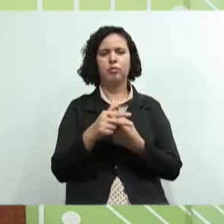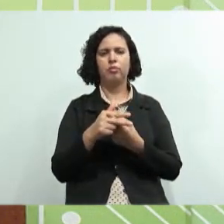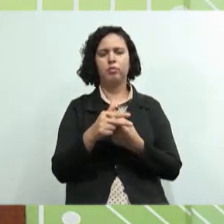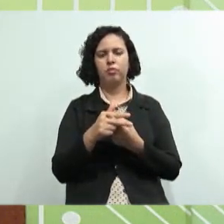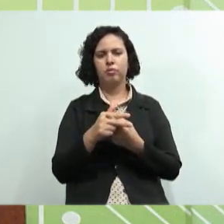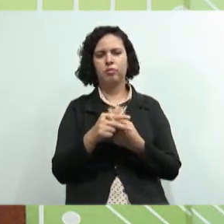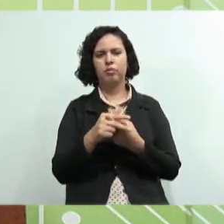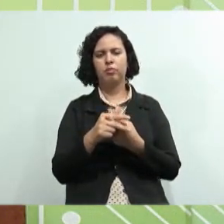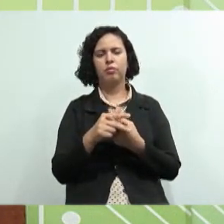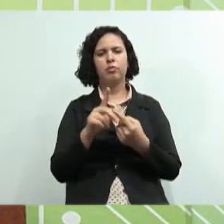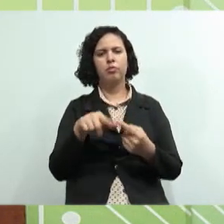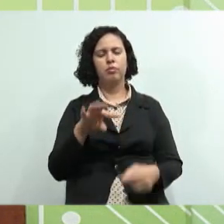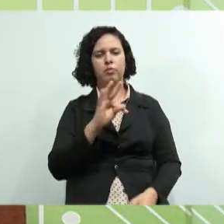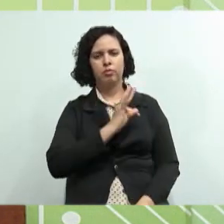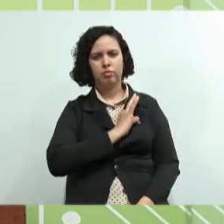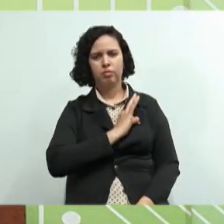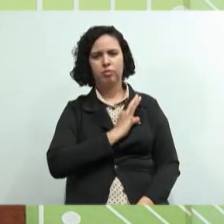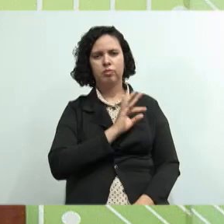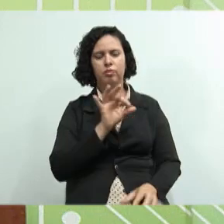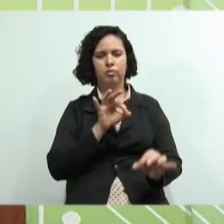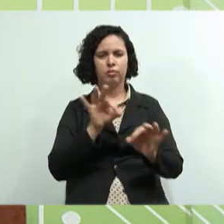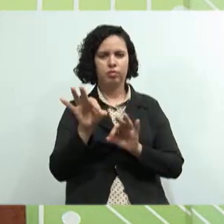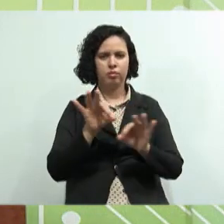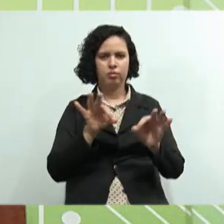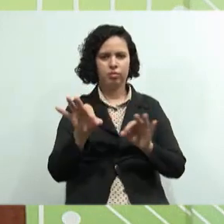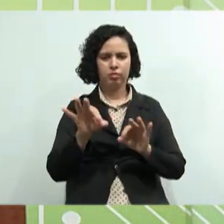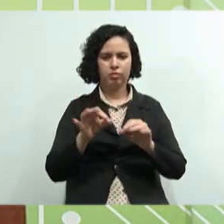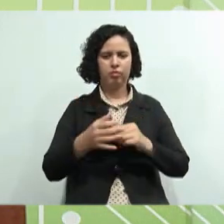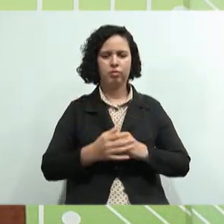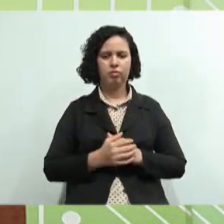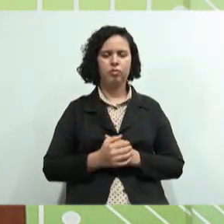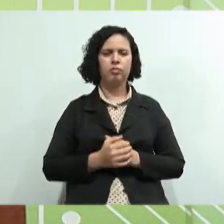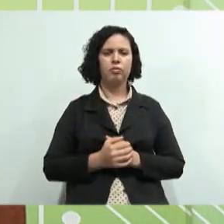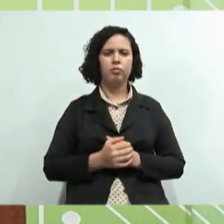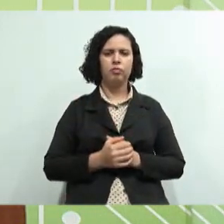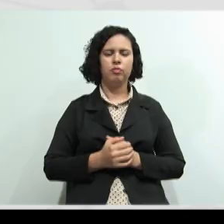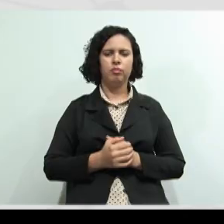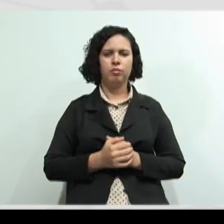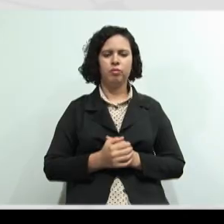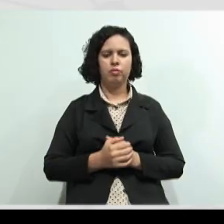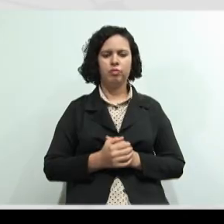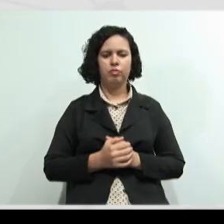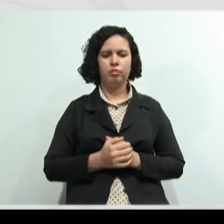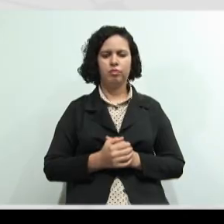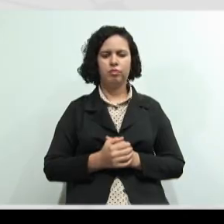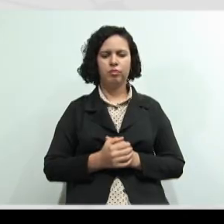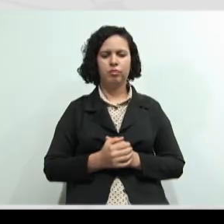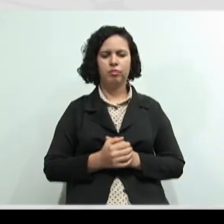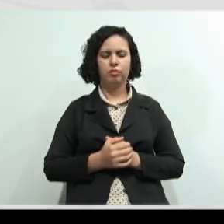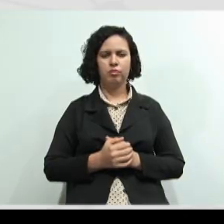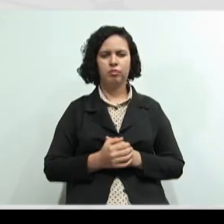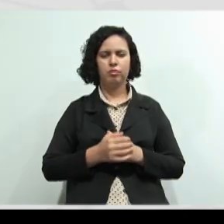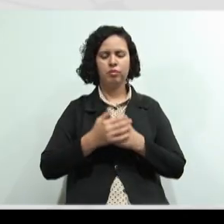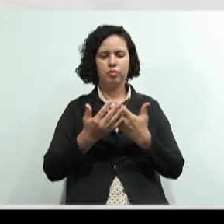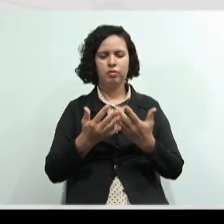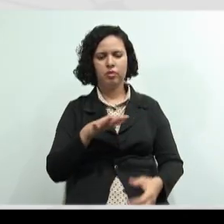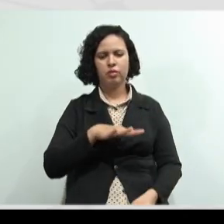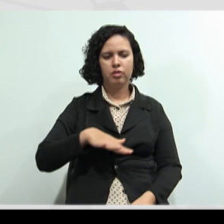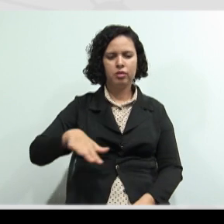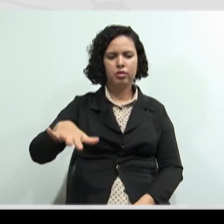e organização da comercialização da produção. A gente confere aqui no slide que o campo brasileiro